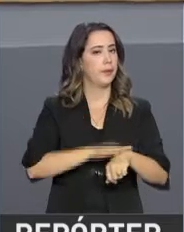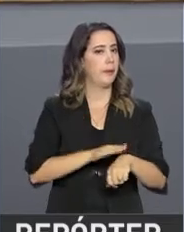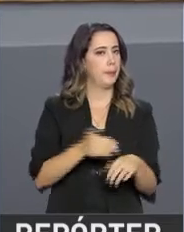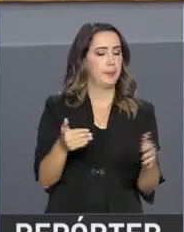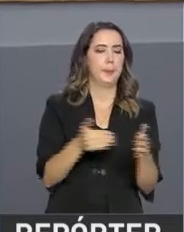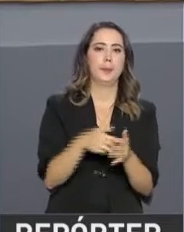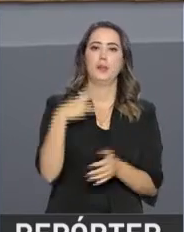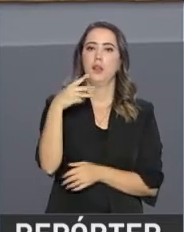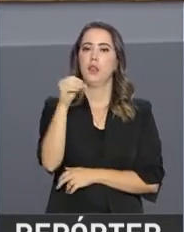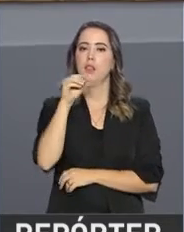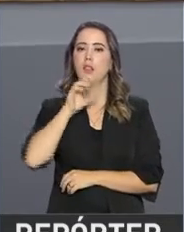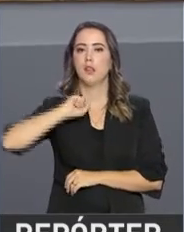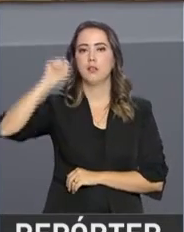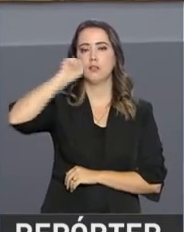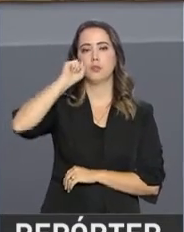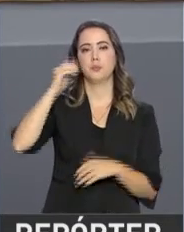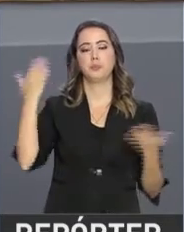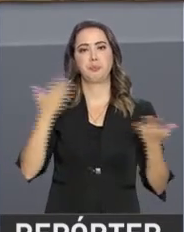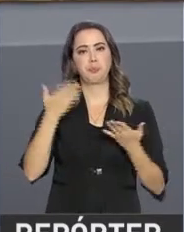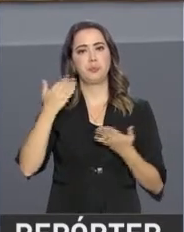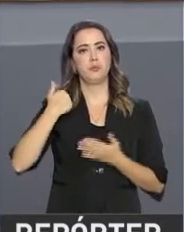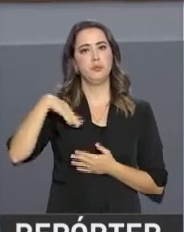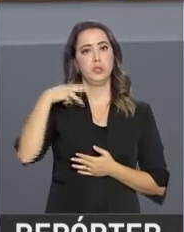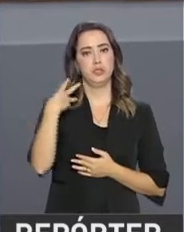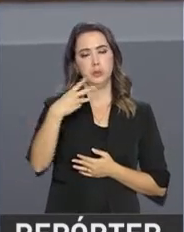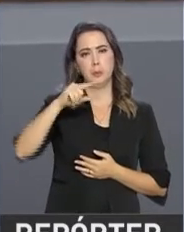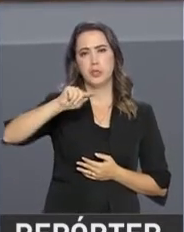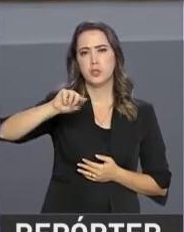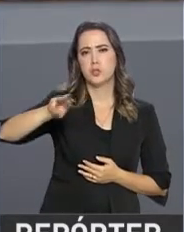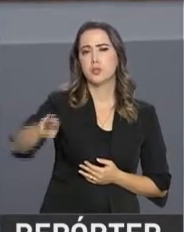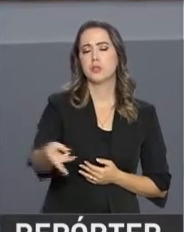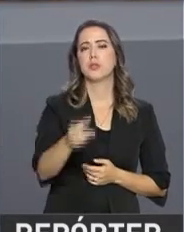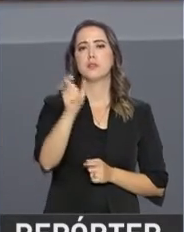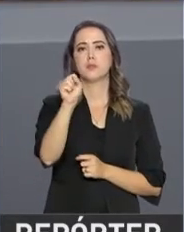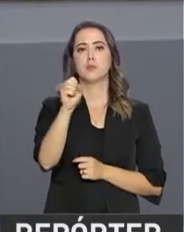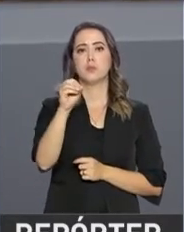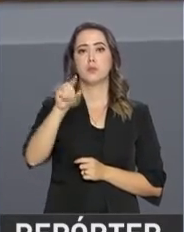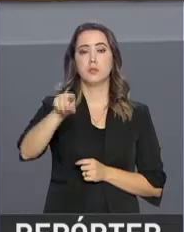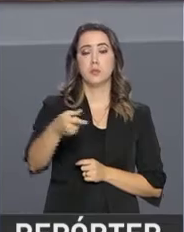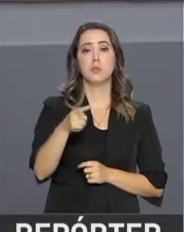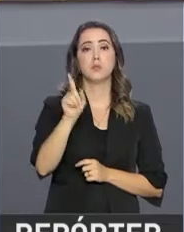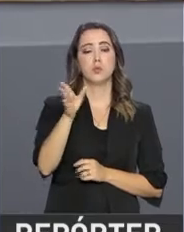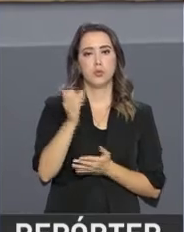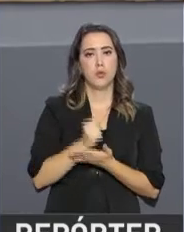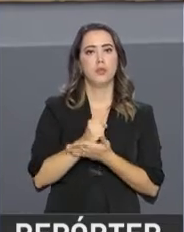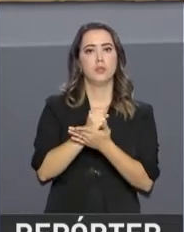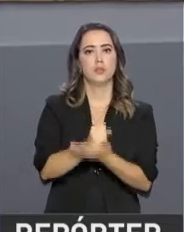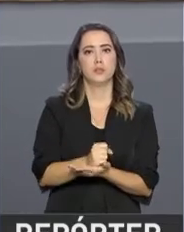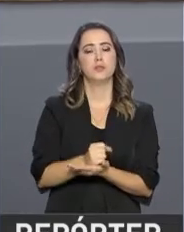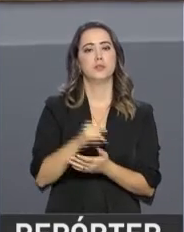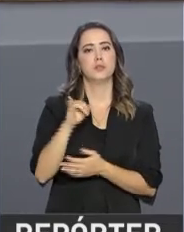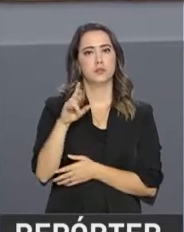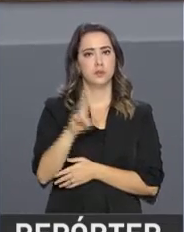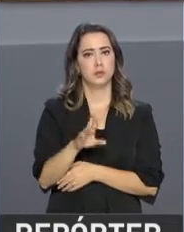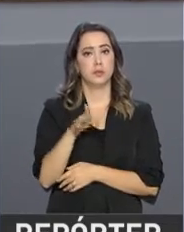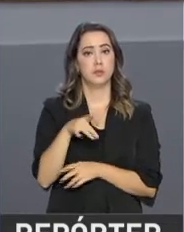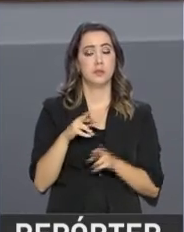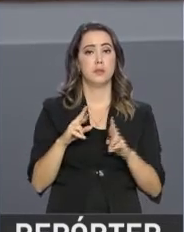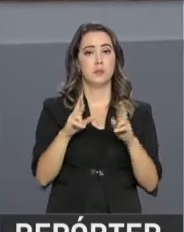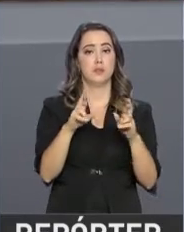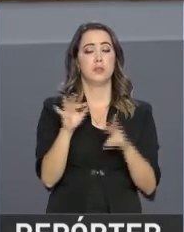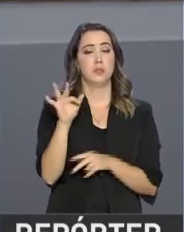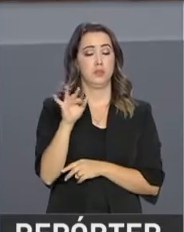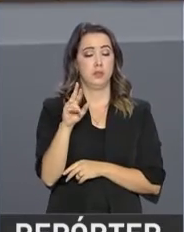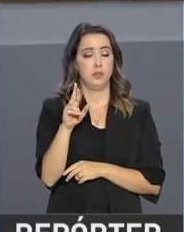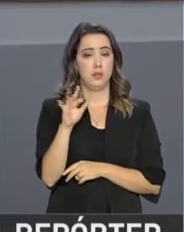até 30 de abril até agora mais de três milhões e oitocentos mil contribuintes já entregaram a declaração a expectativa da receita